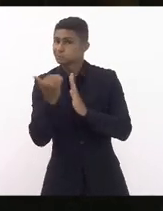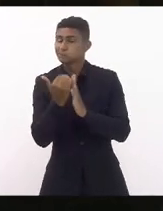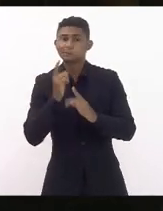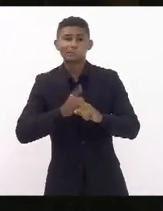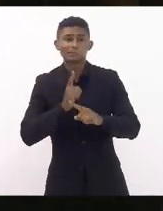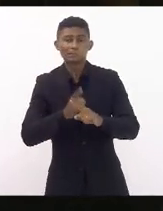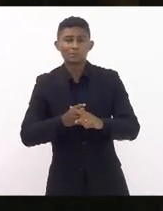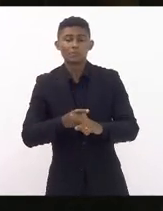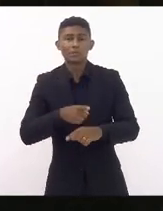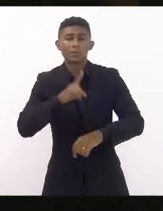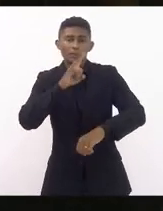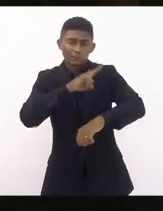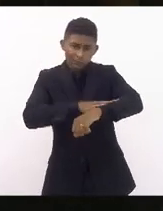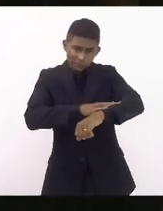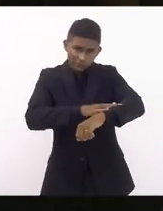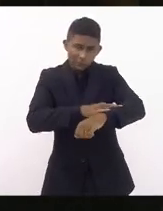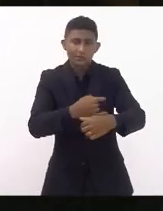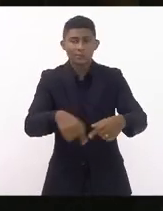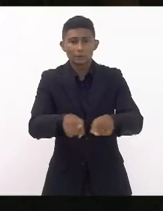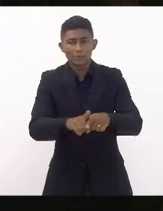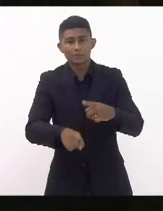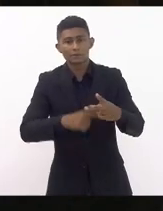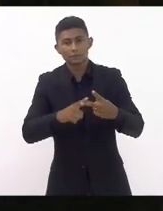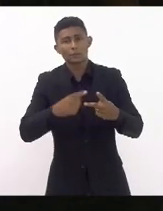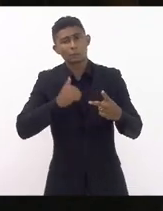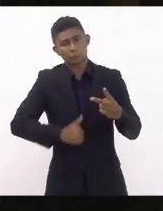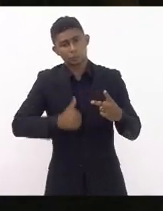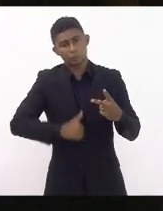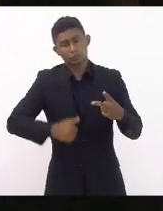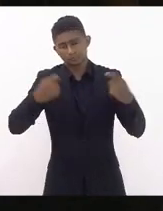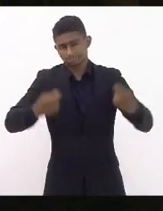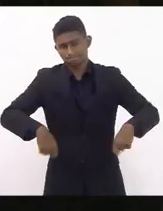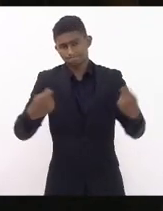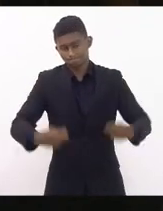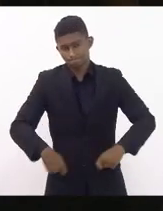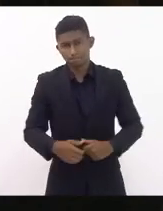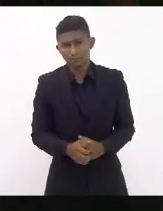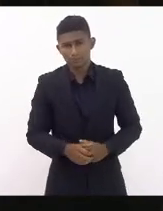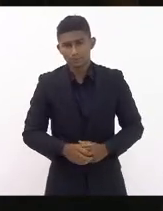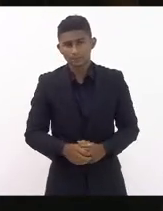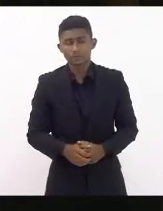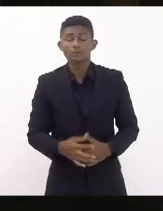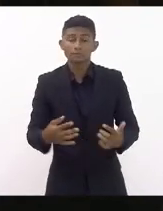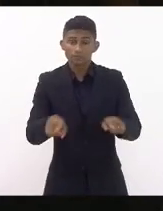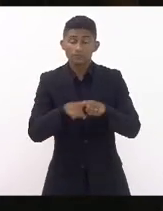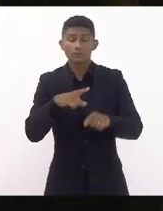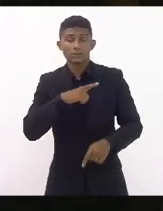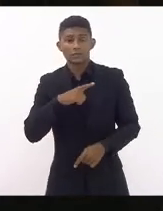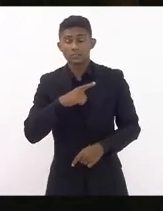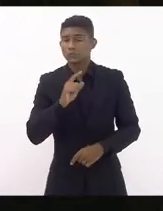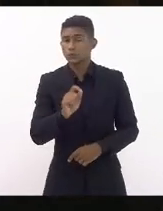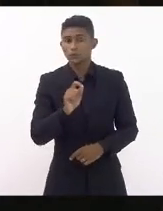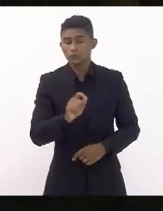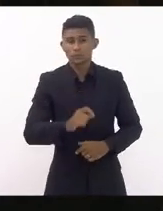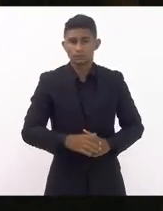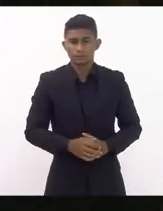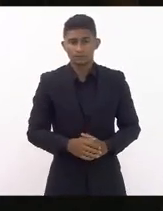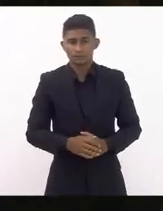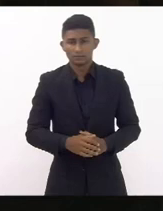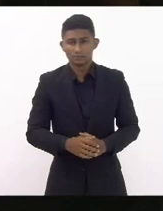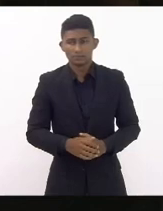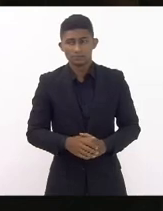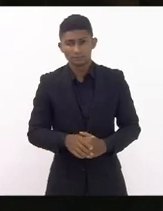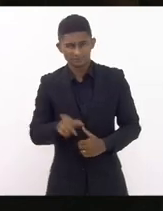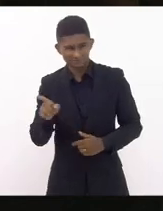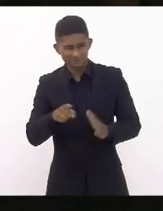1 e para o número 2. Além disso, existe a situação de que nessa